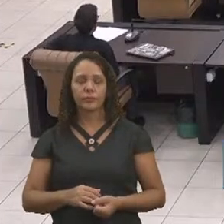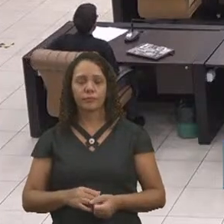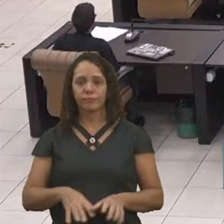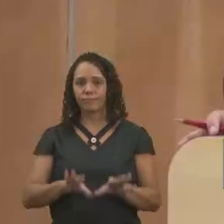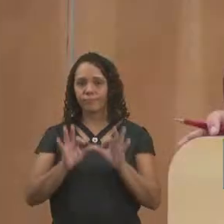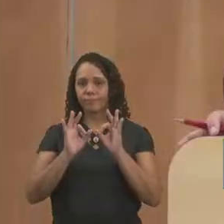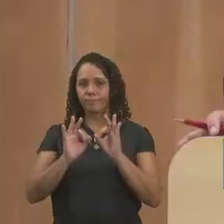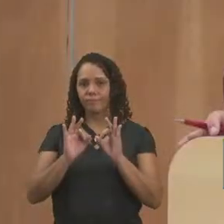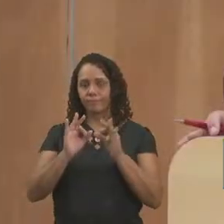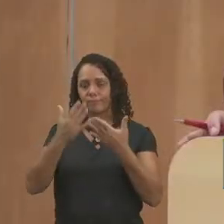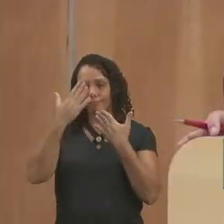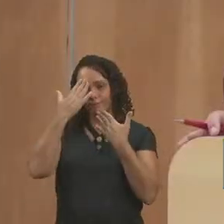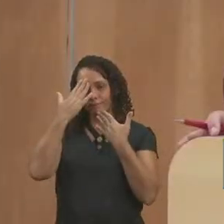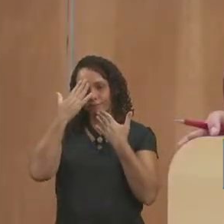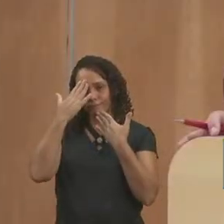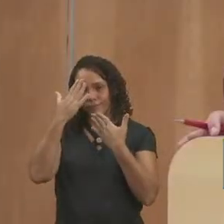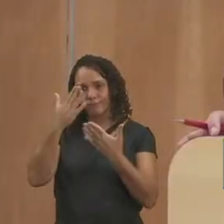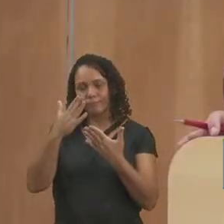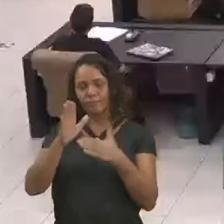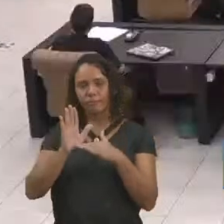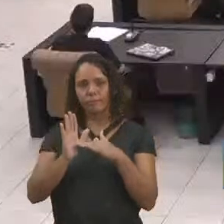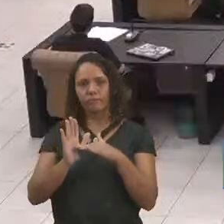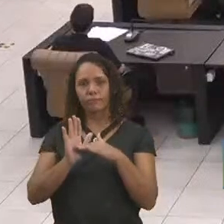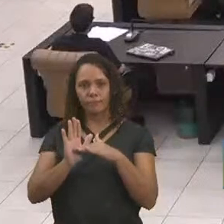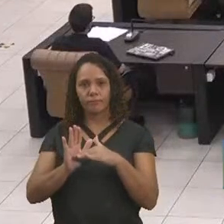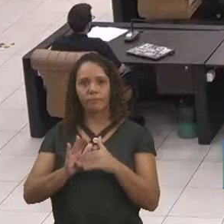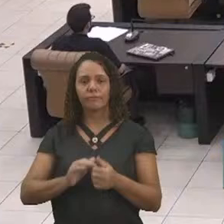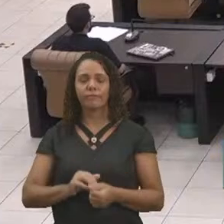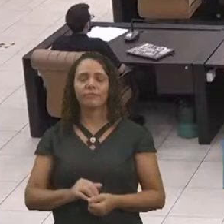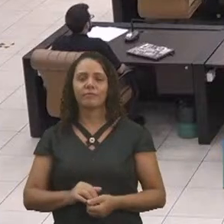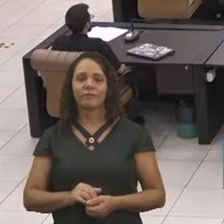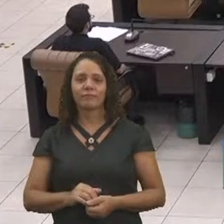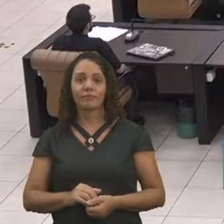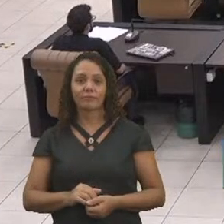Perfeito, agradeço a contribuição do internauta.